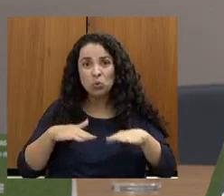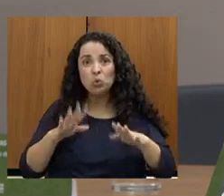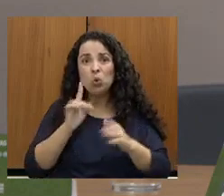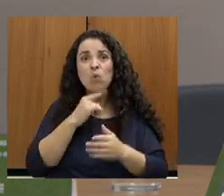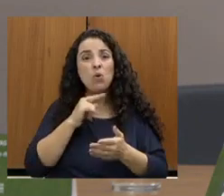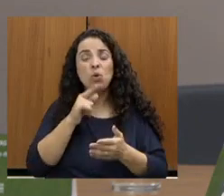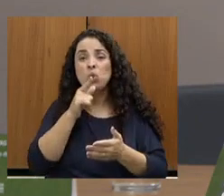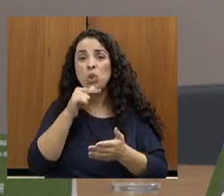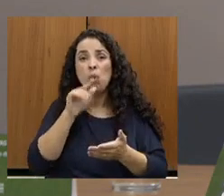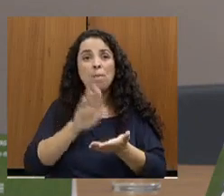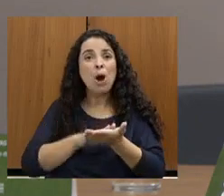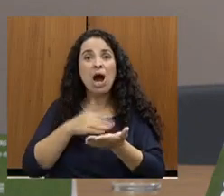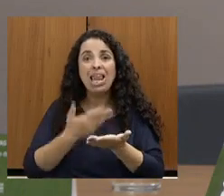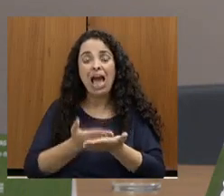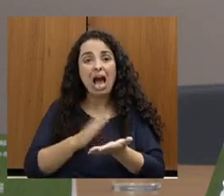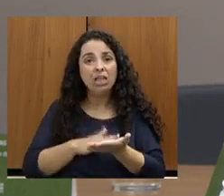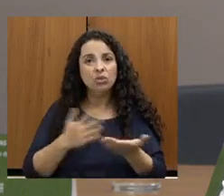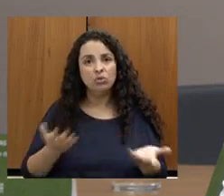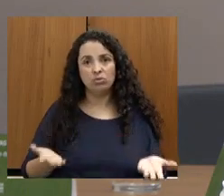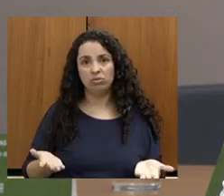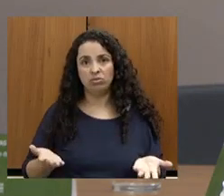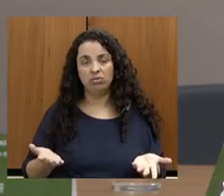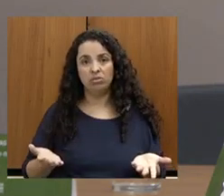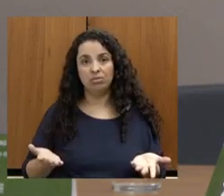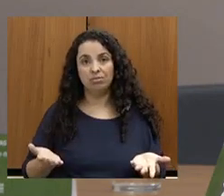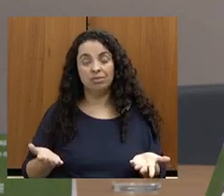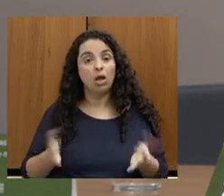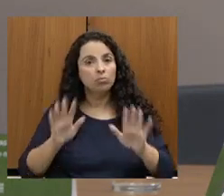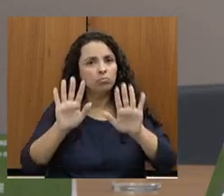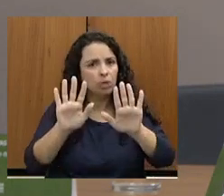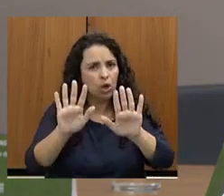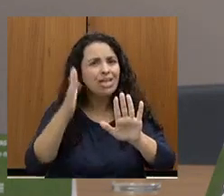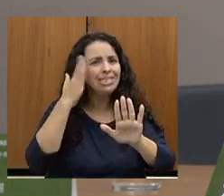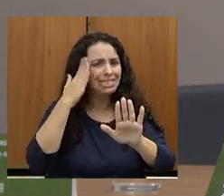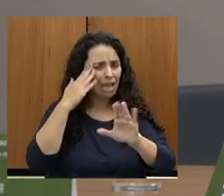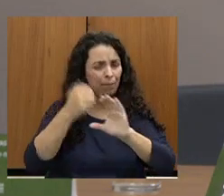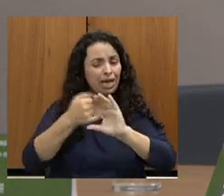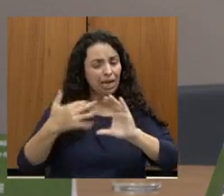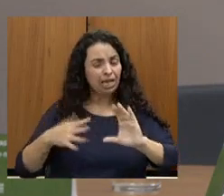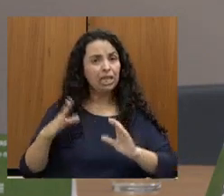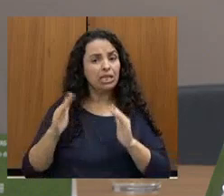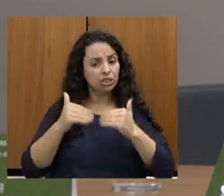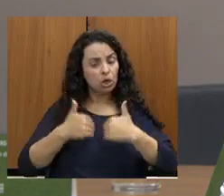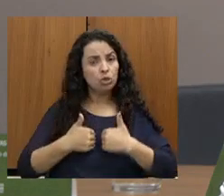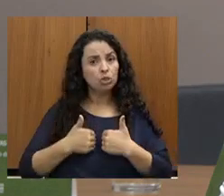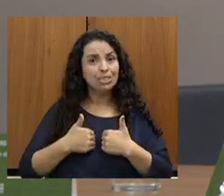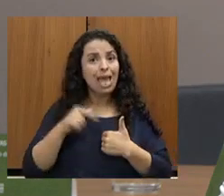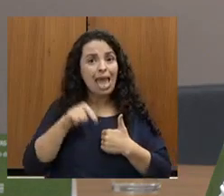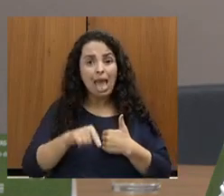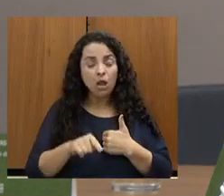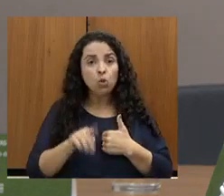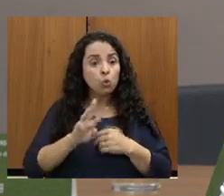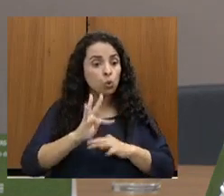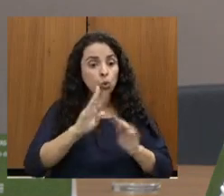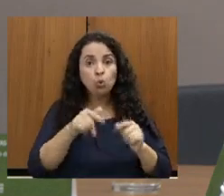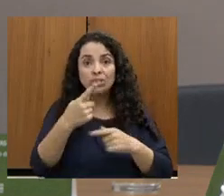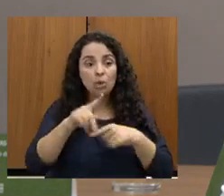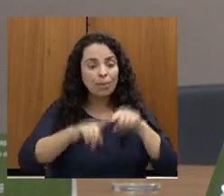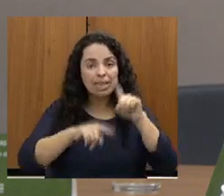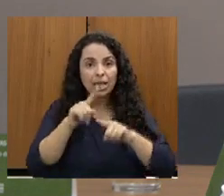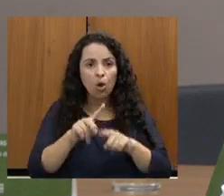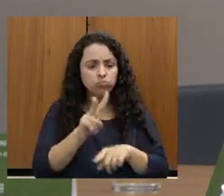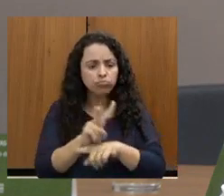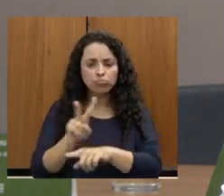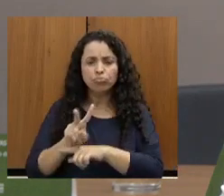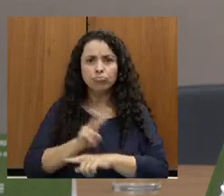organizado com as suas coisas, os brinquedos não estragam, ele tem brinquedos desde pequenininho, ele é muito cuidadoso. E ele